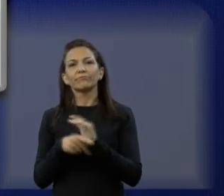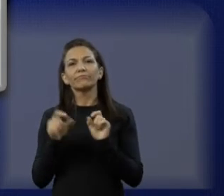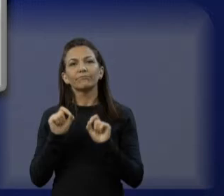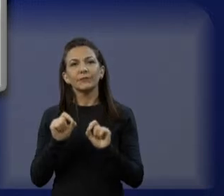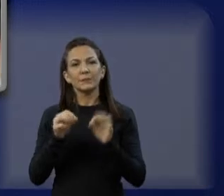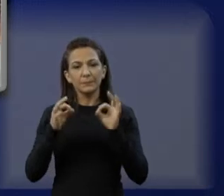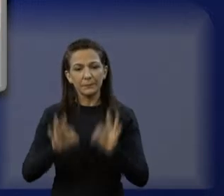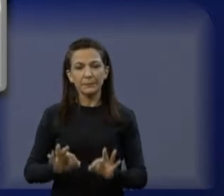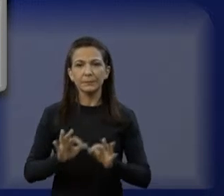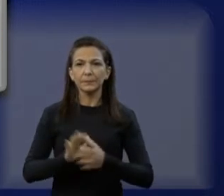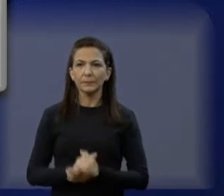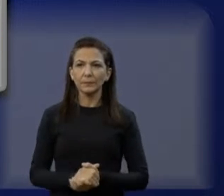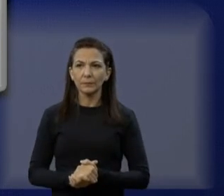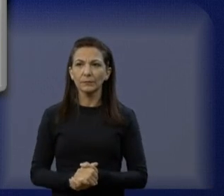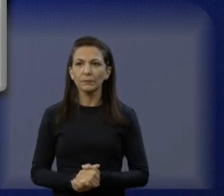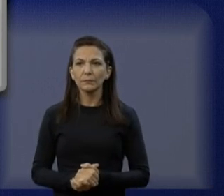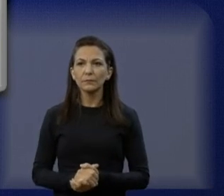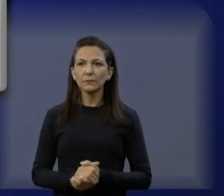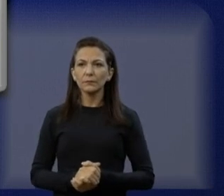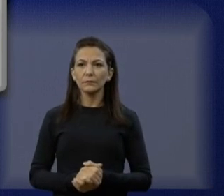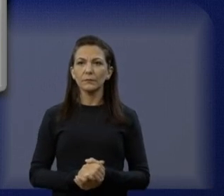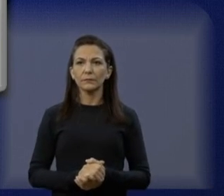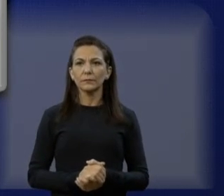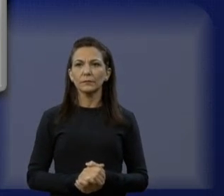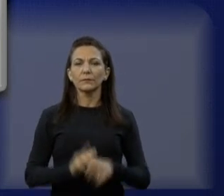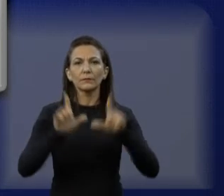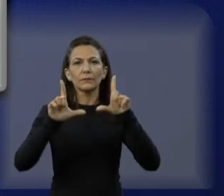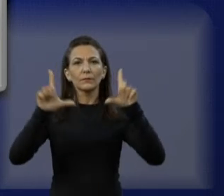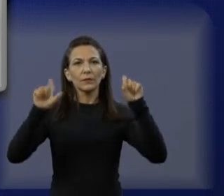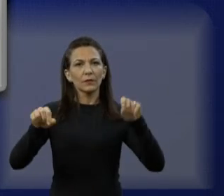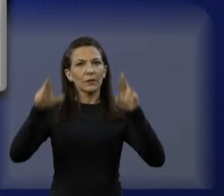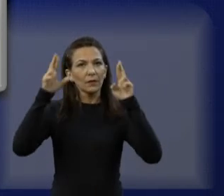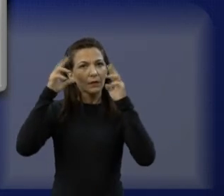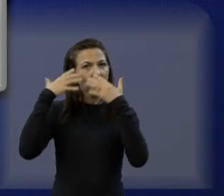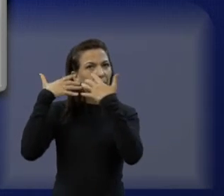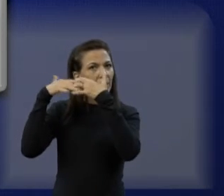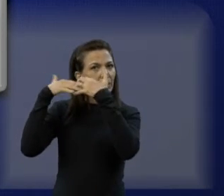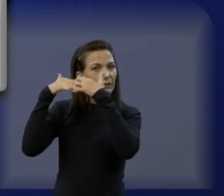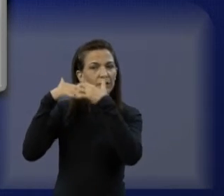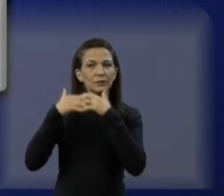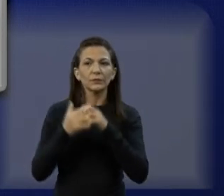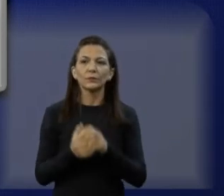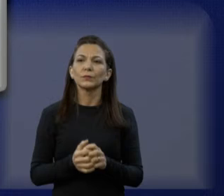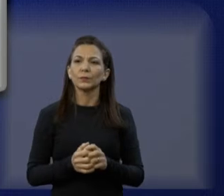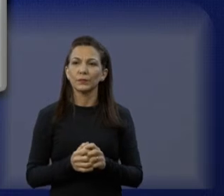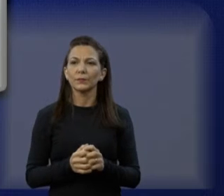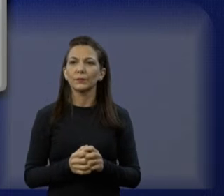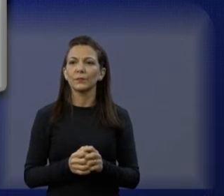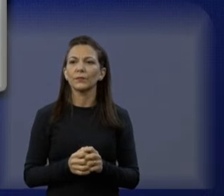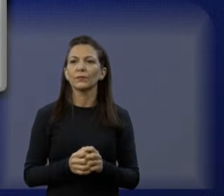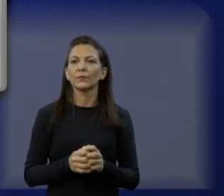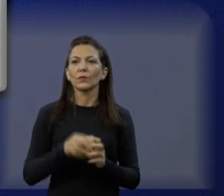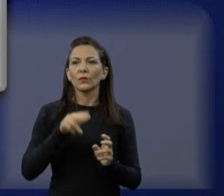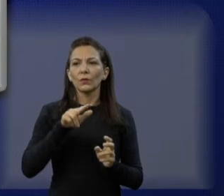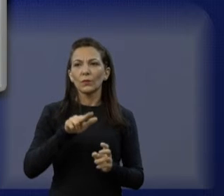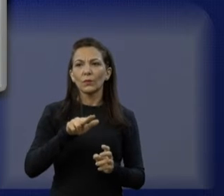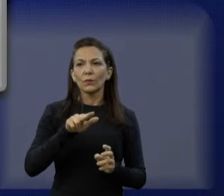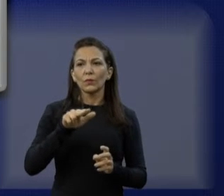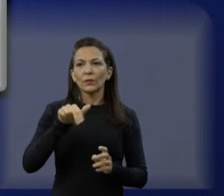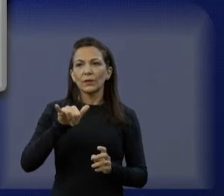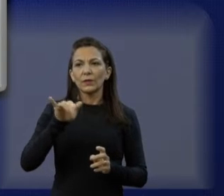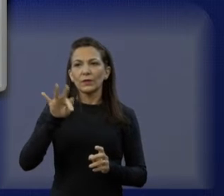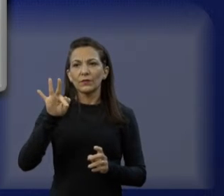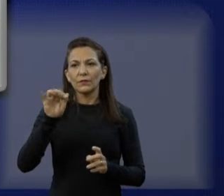mesmo pode passar próximo por favor a nossa frase para reflexão de hoje é da Universidade Federal de São Paulo Fábio